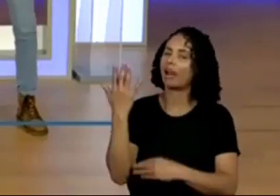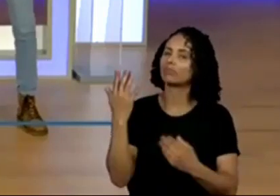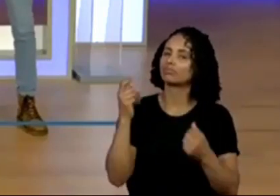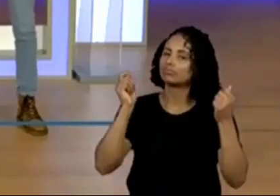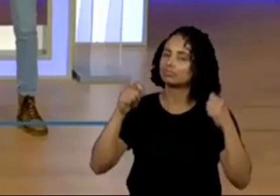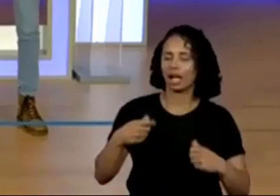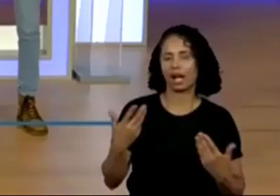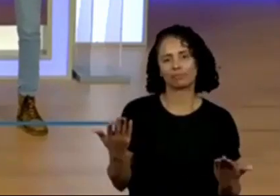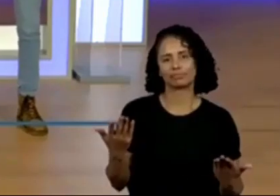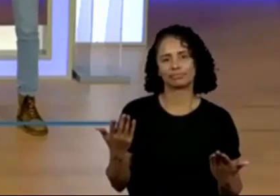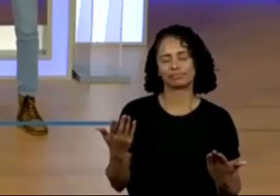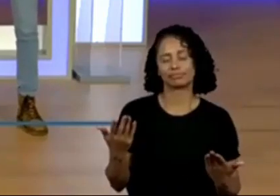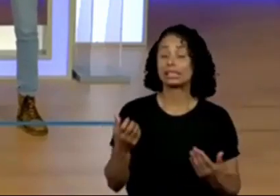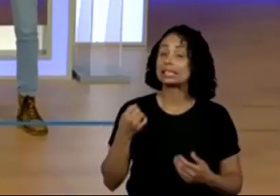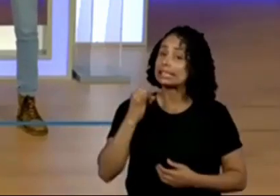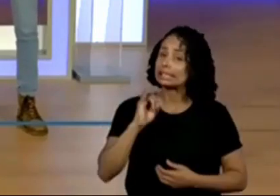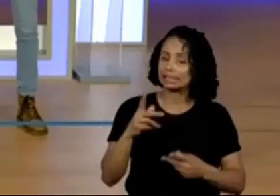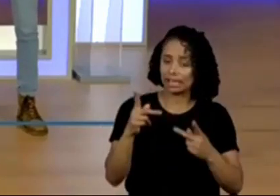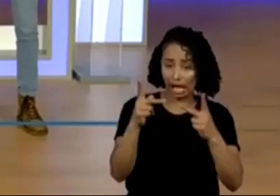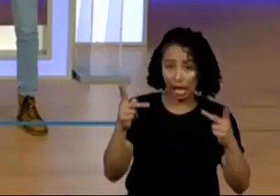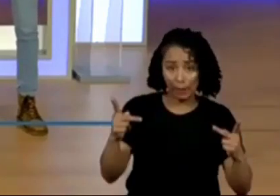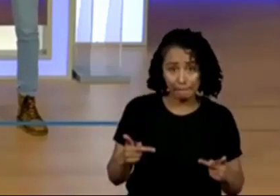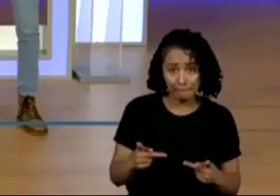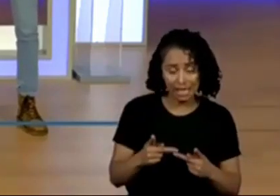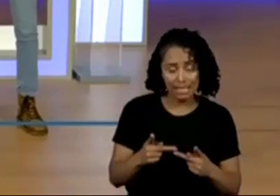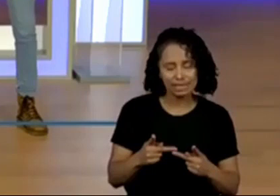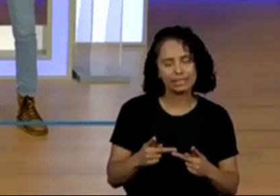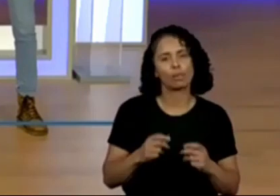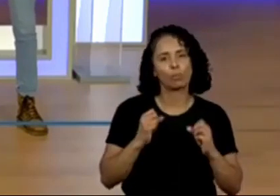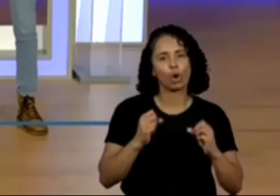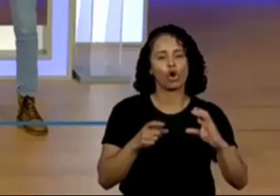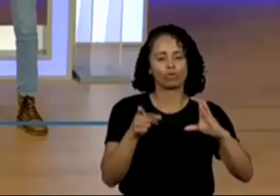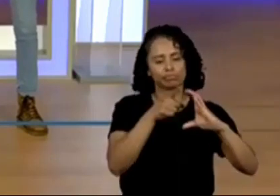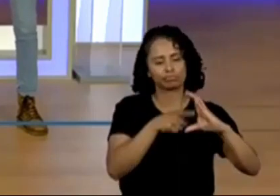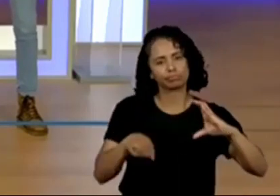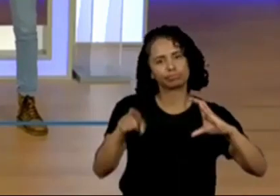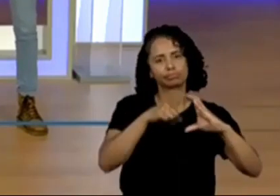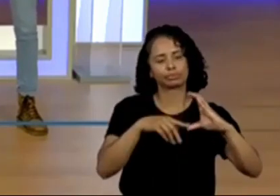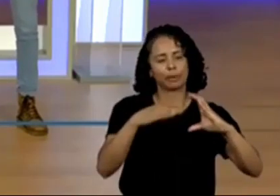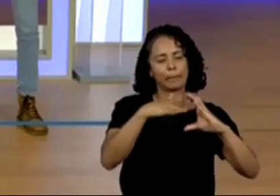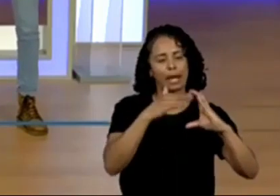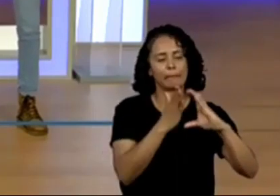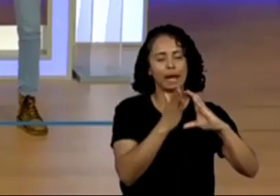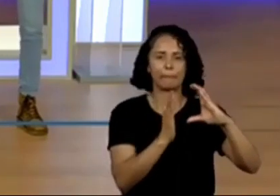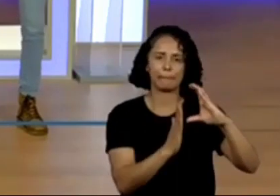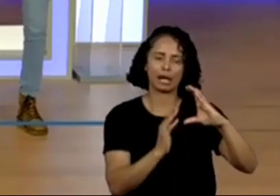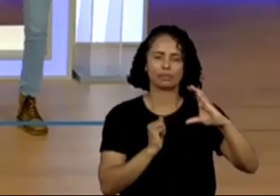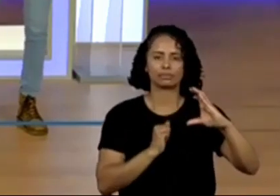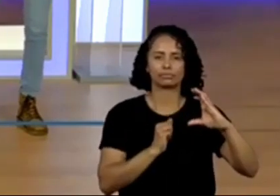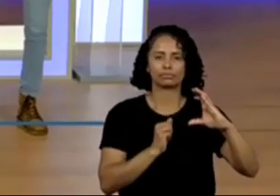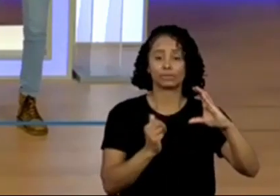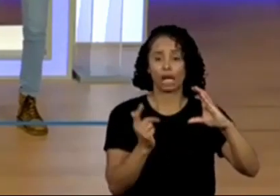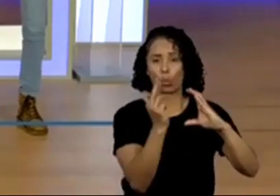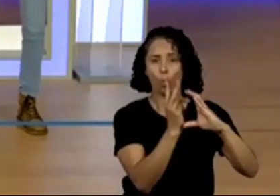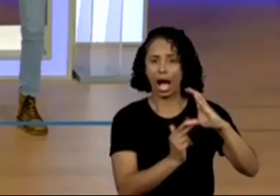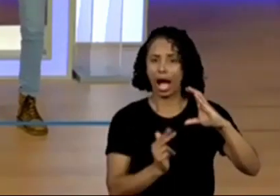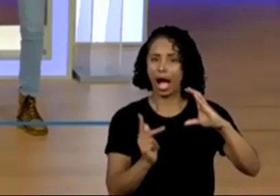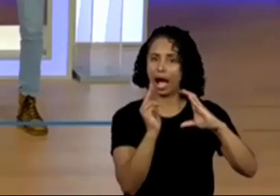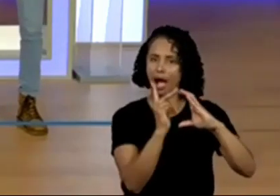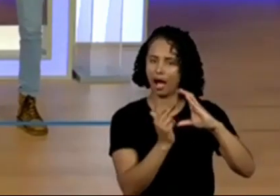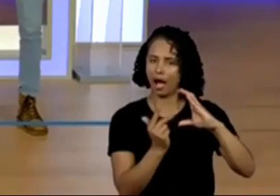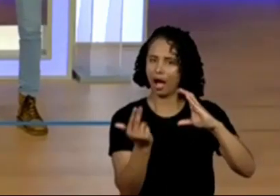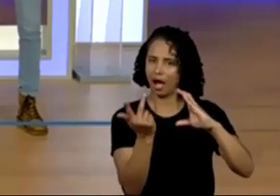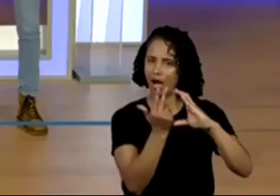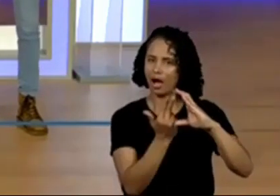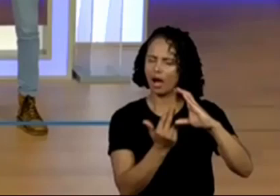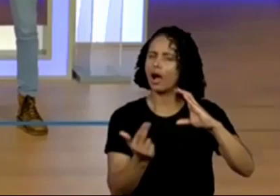uma pizza de IP, a ideia é dividir como se fosse um Y, né? Tem uma relação muito aí mais para frente, vocês vão ver aí a ideia